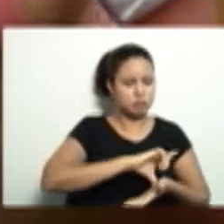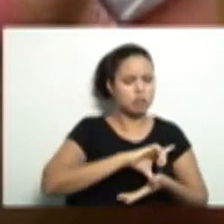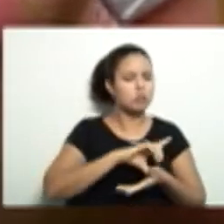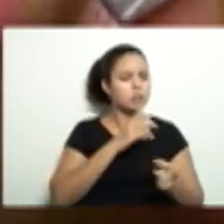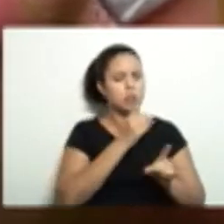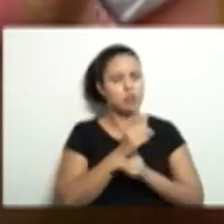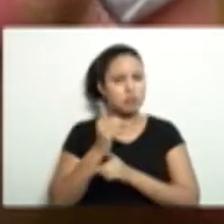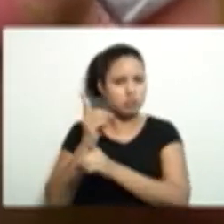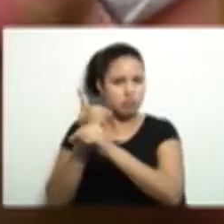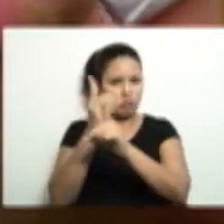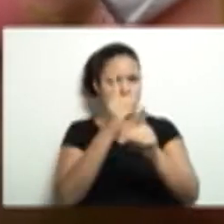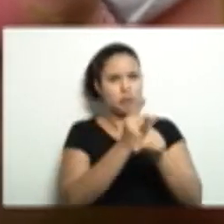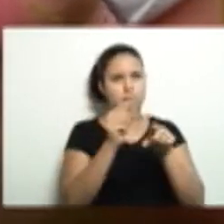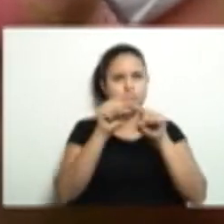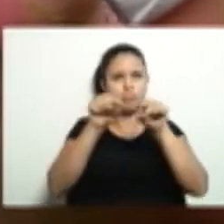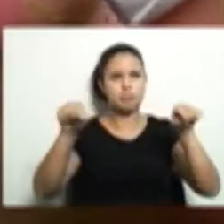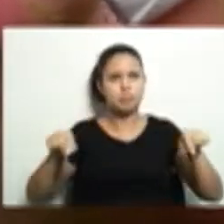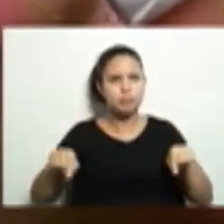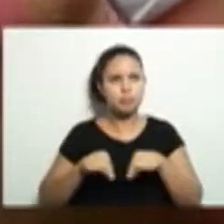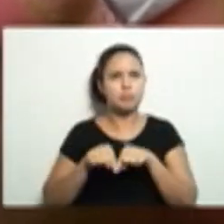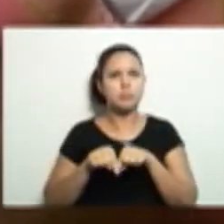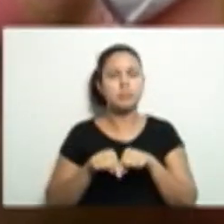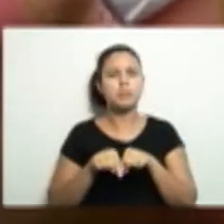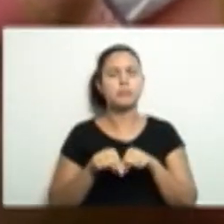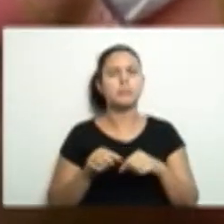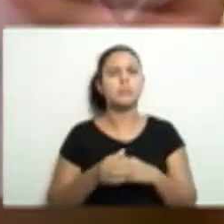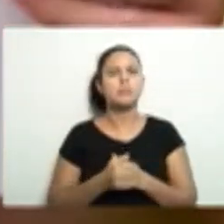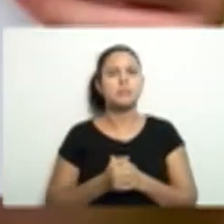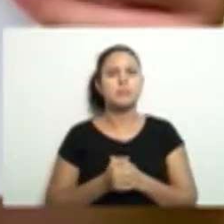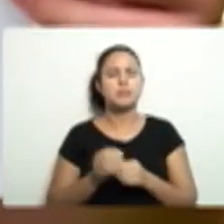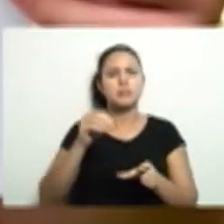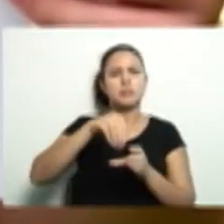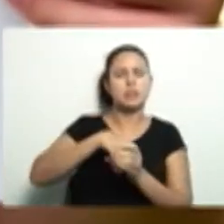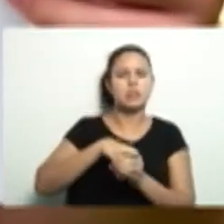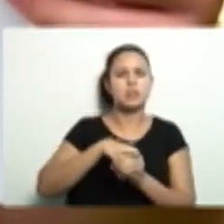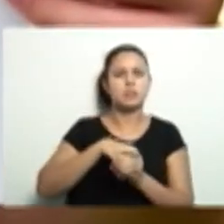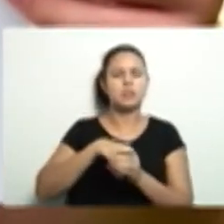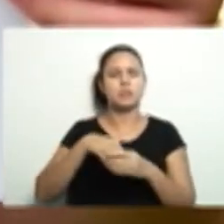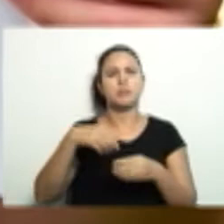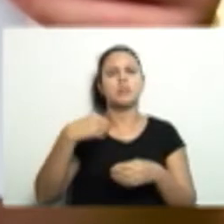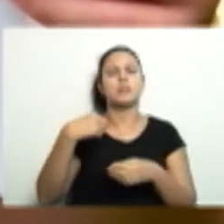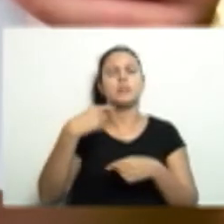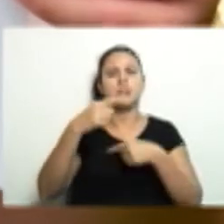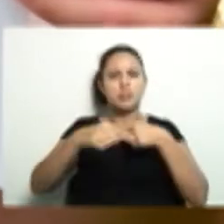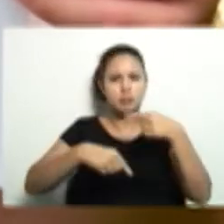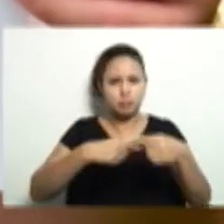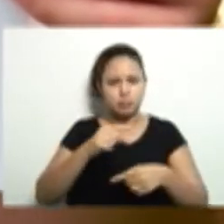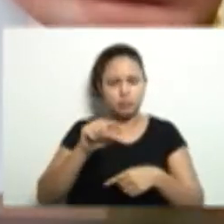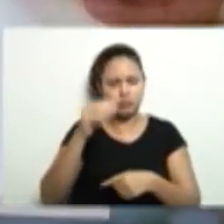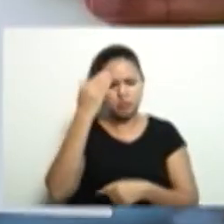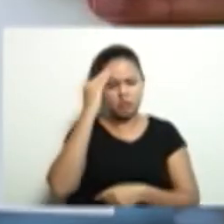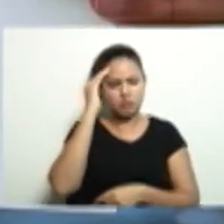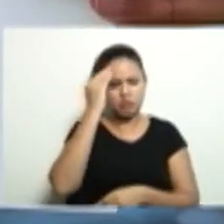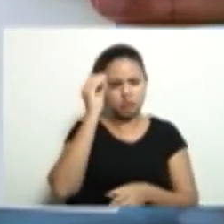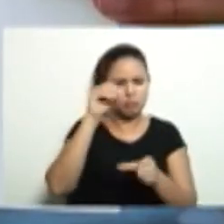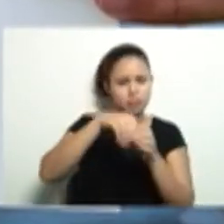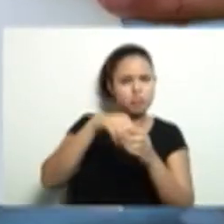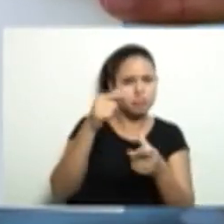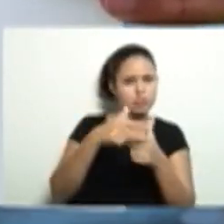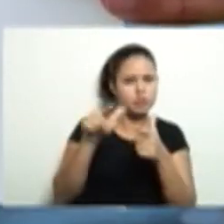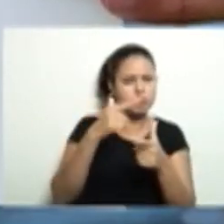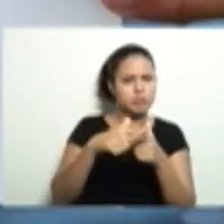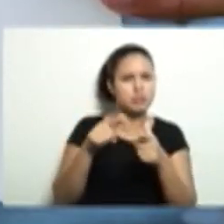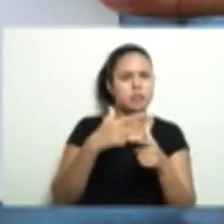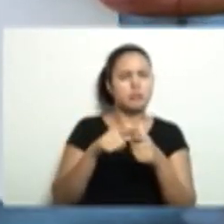em números da renda domiciliar e do Produto Interno Bruto da região. O próximo passo é entender os problemas e monitorá-los